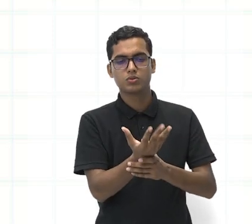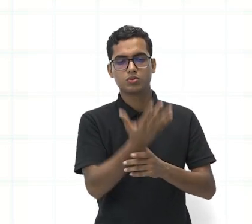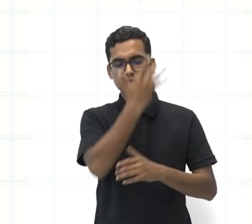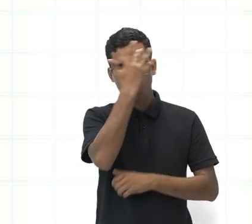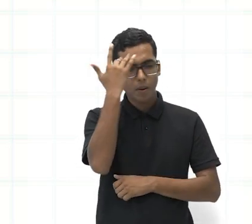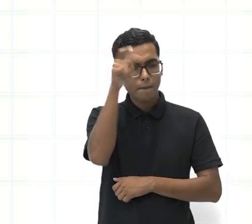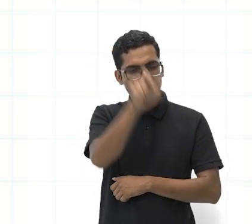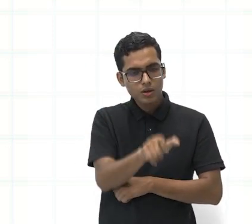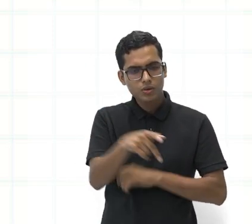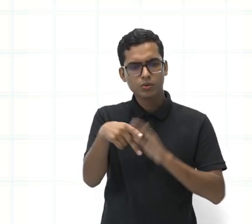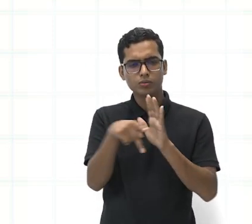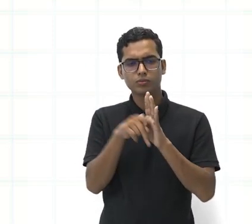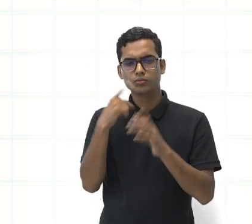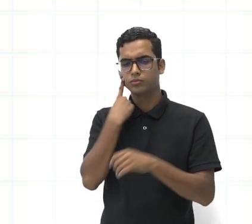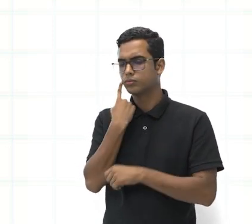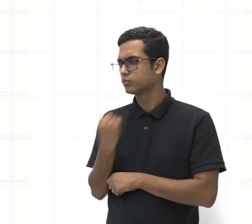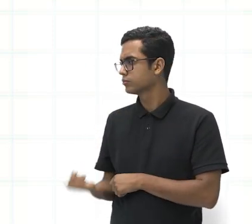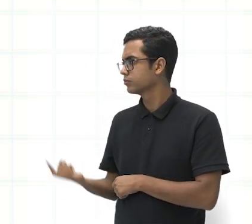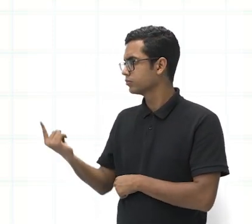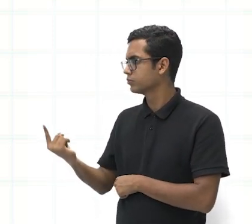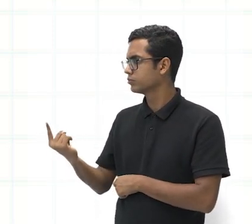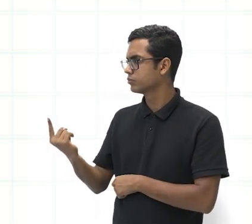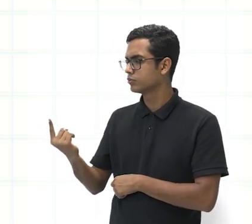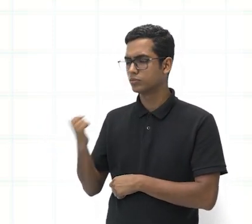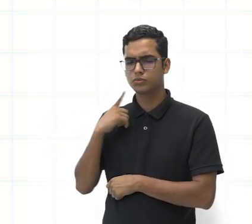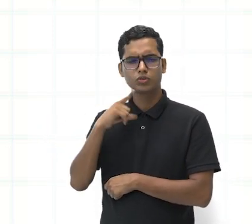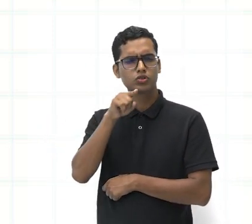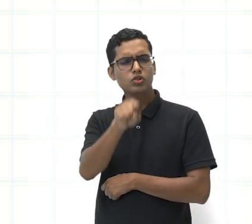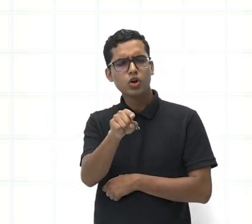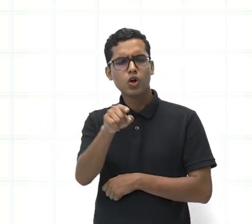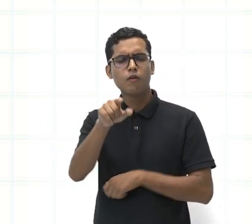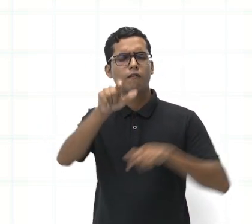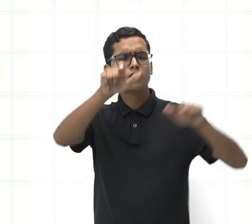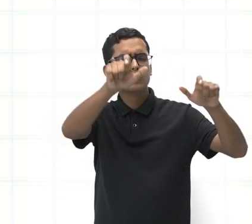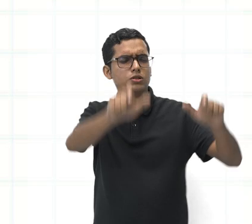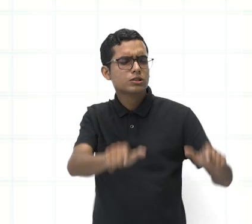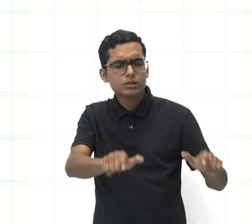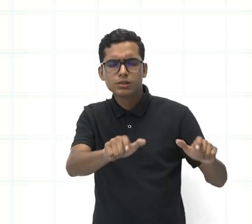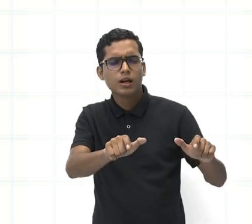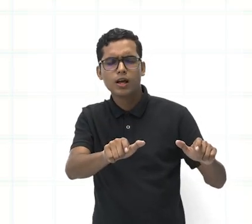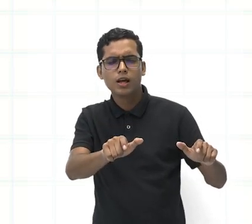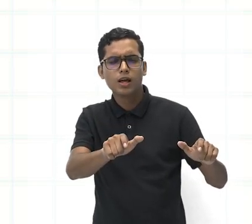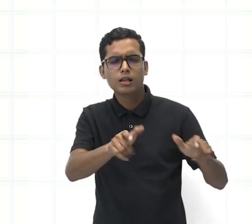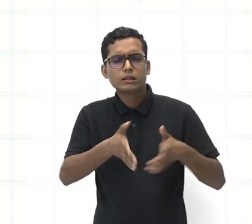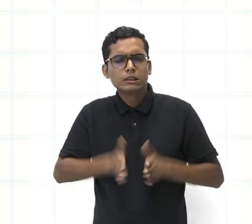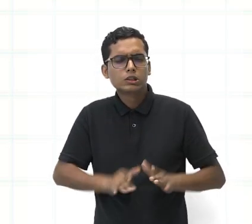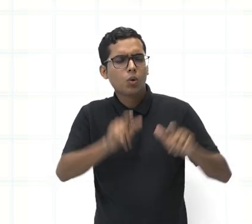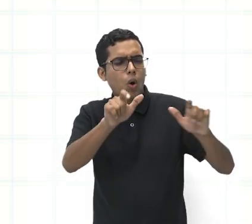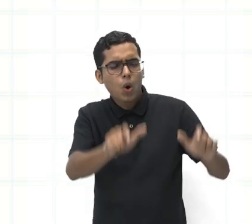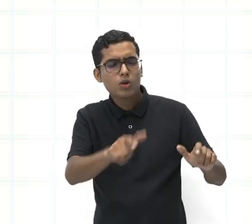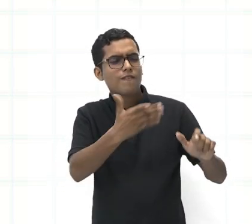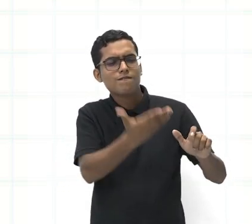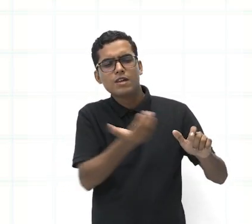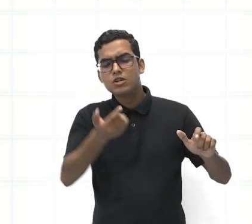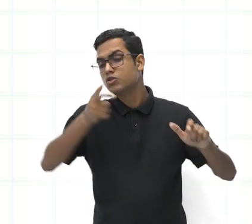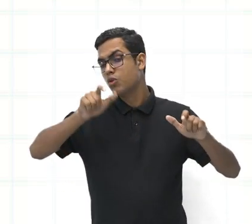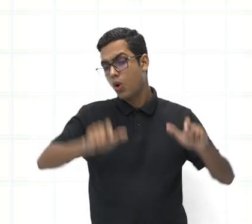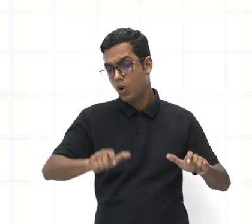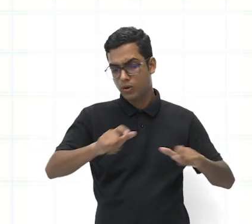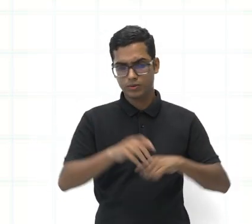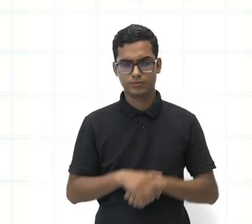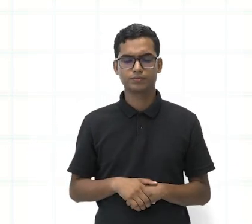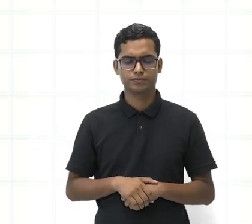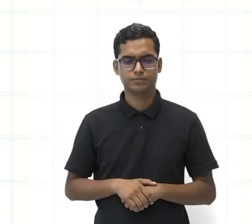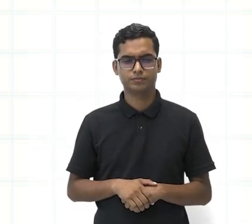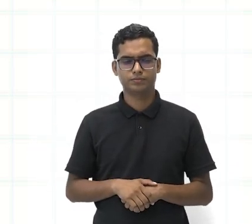é. Where are you from? De onde você é? De onde você vem? Qual a sua origem? Tá certo? Então, where